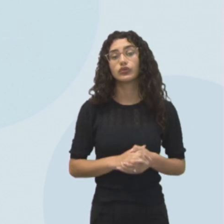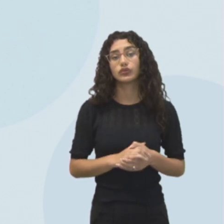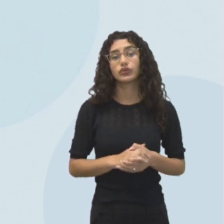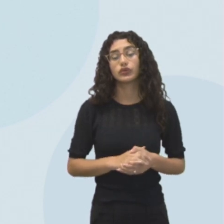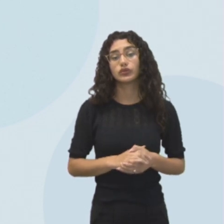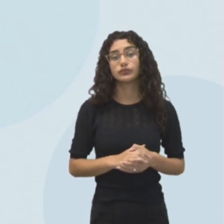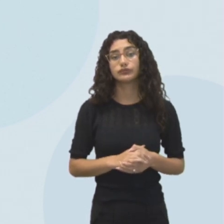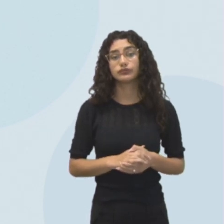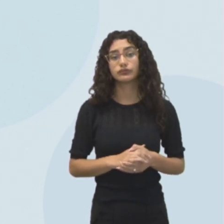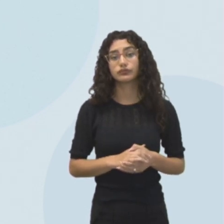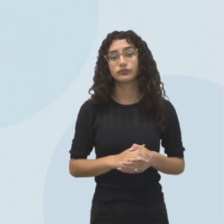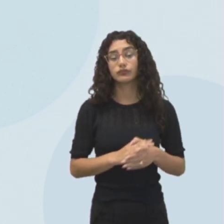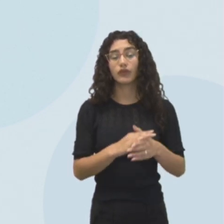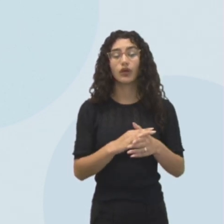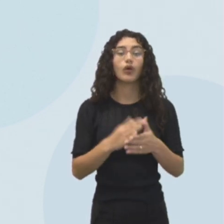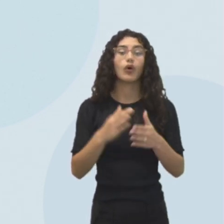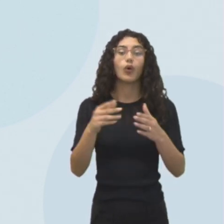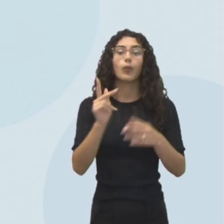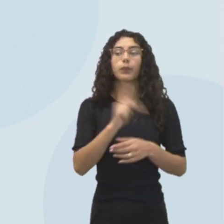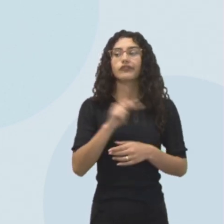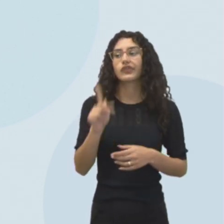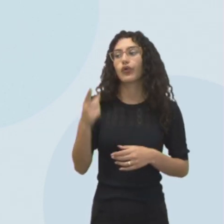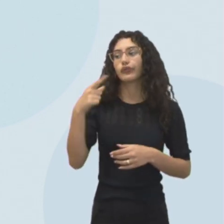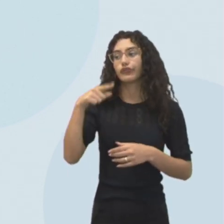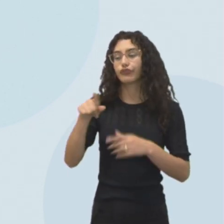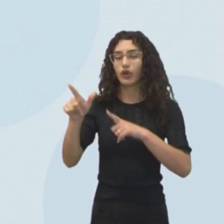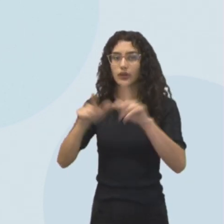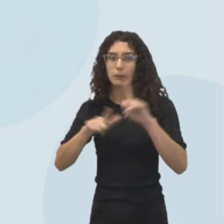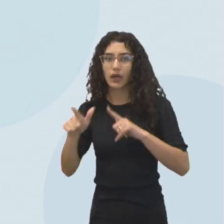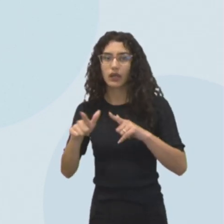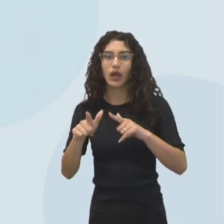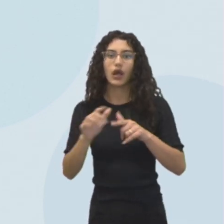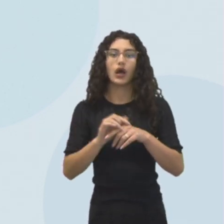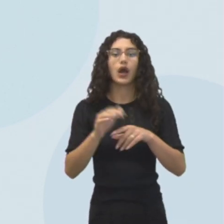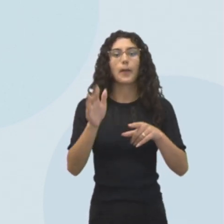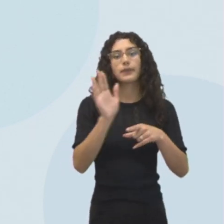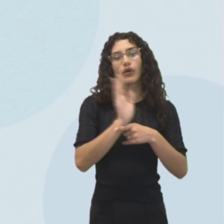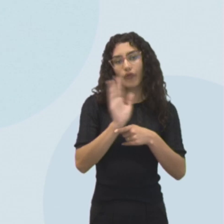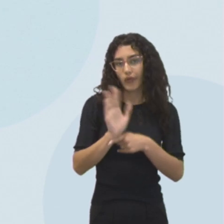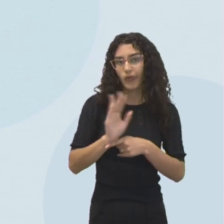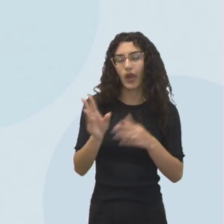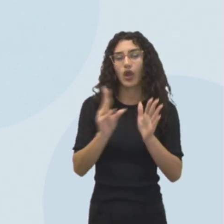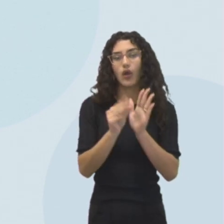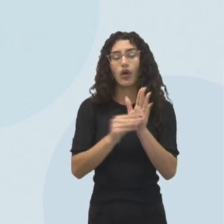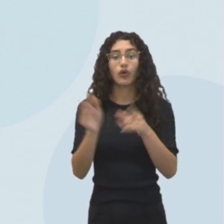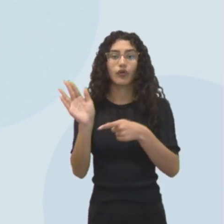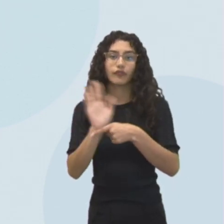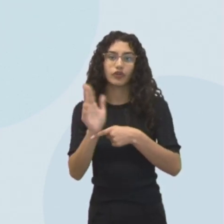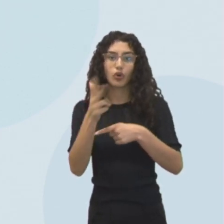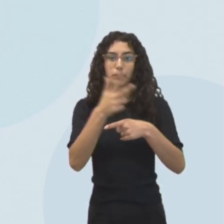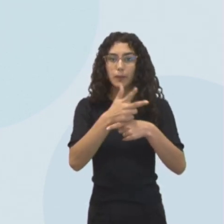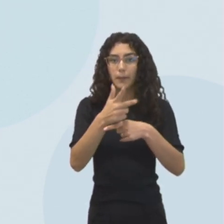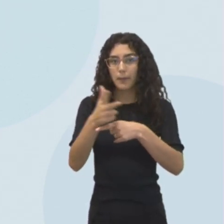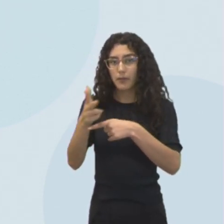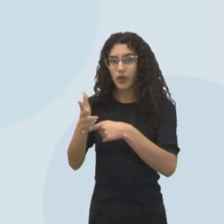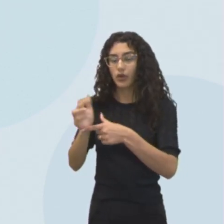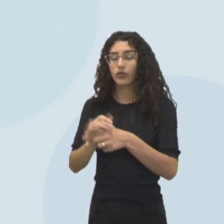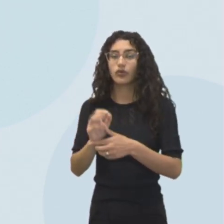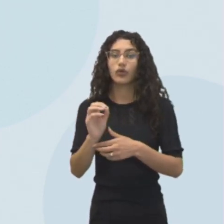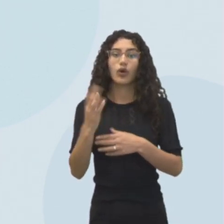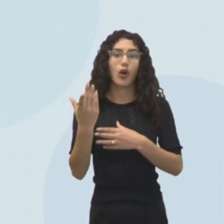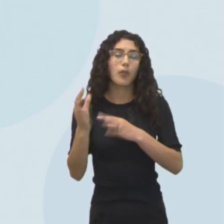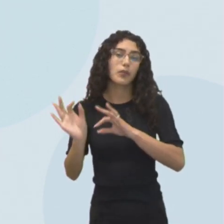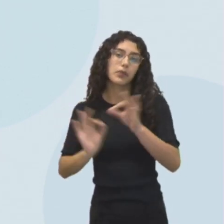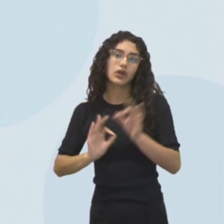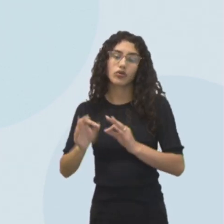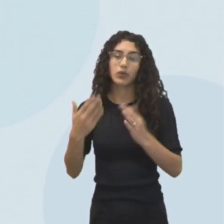o vídeo faltou um professor, quando é uma aula vaga, quando... Gente, isso é grave. Quando não houve um planejamento